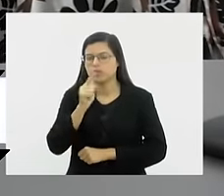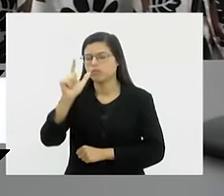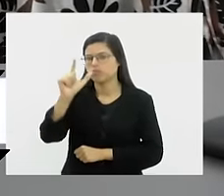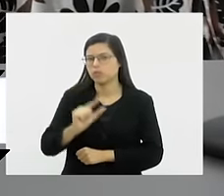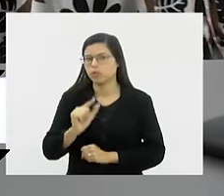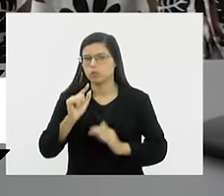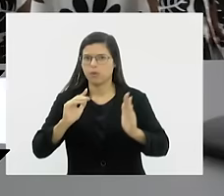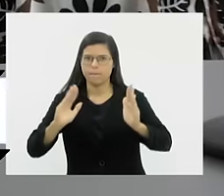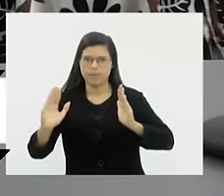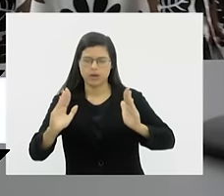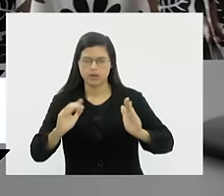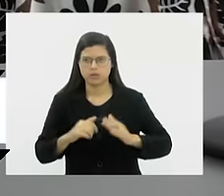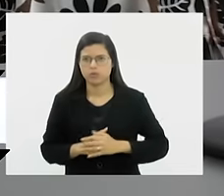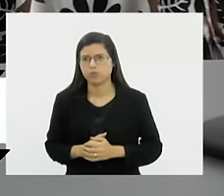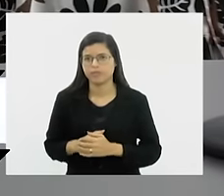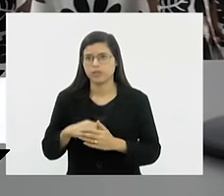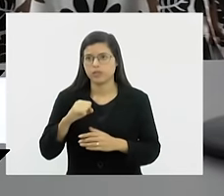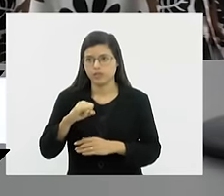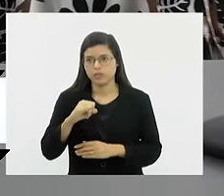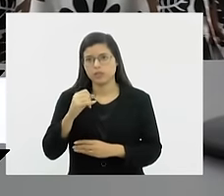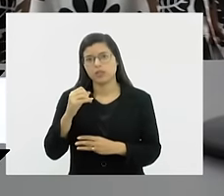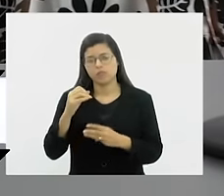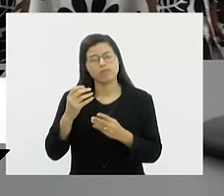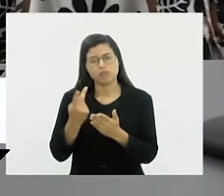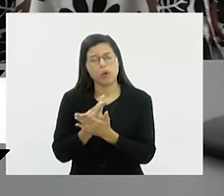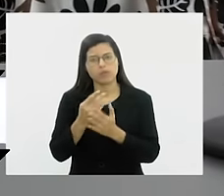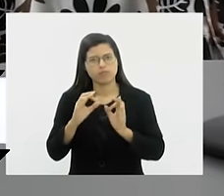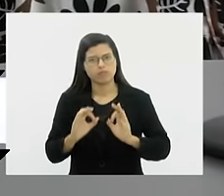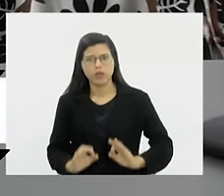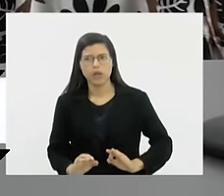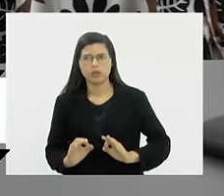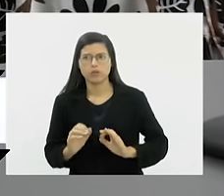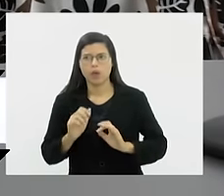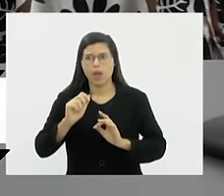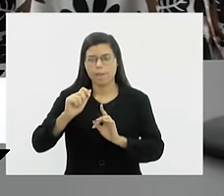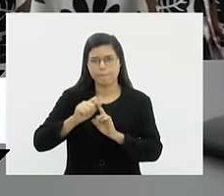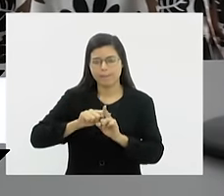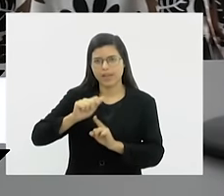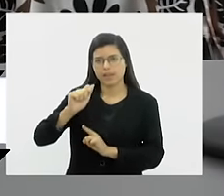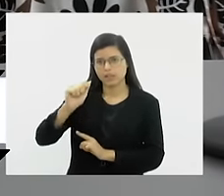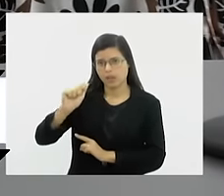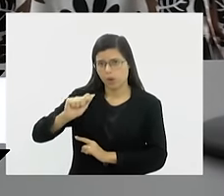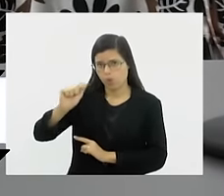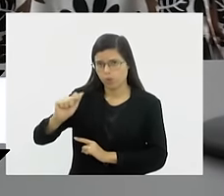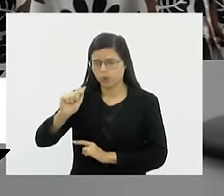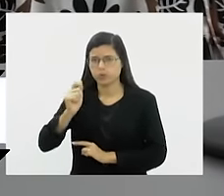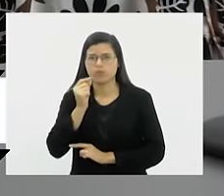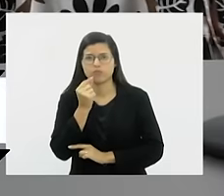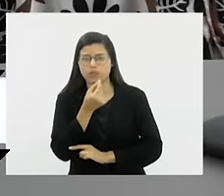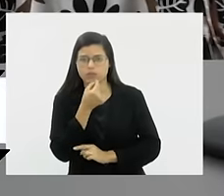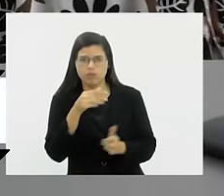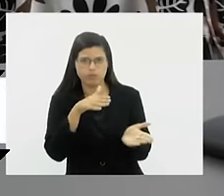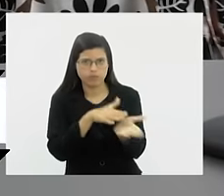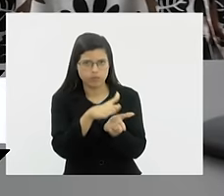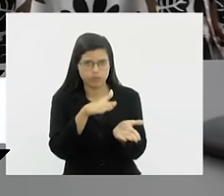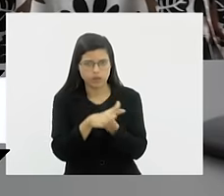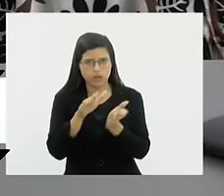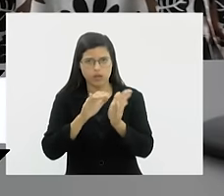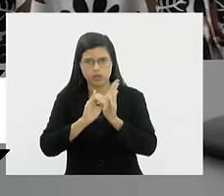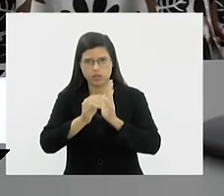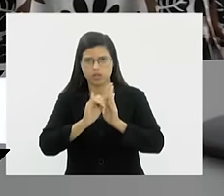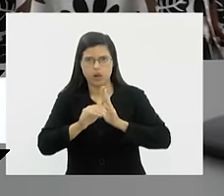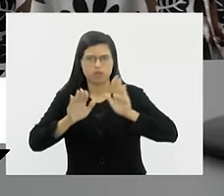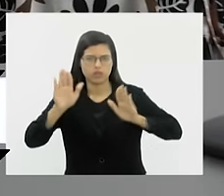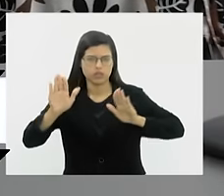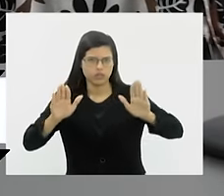prazo e, se tudo der certo, está correndo. Em agosto, setembro, estaremos publicando os editais para a licitação